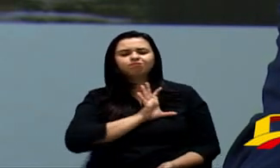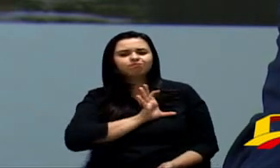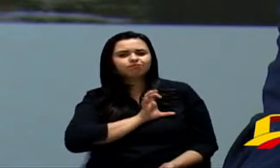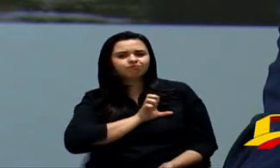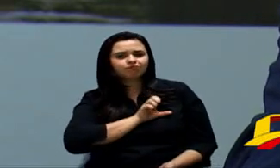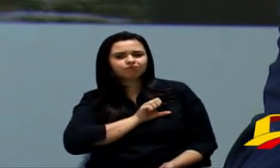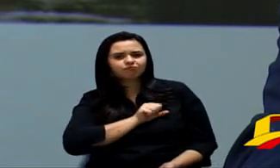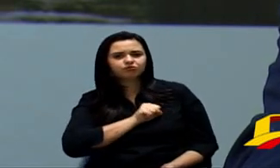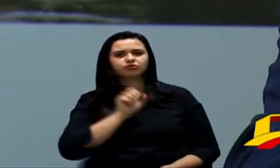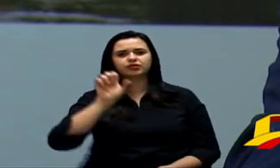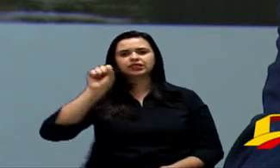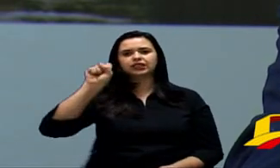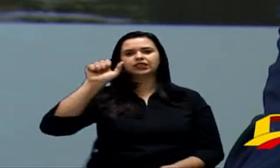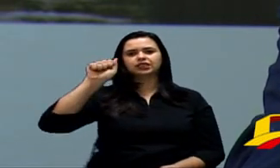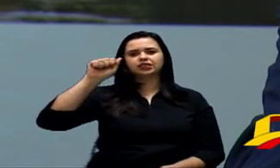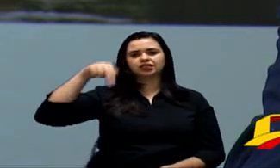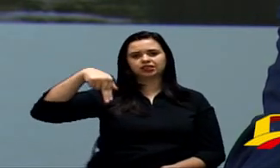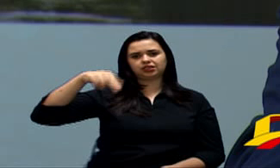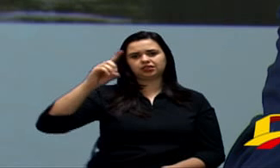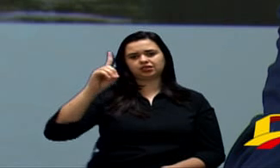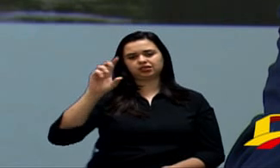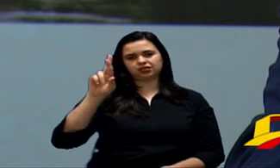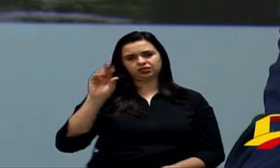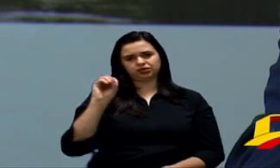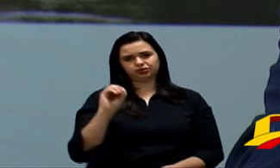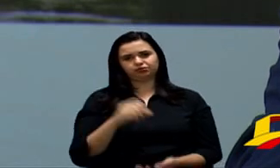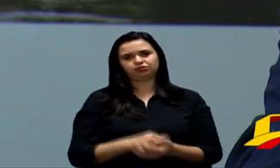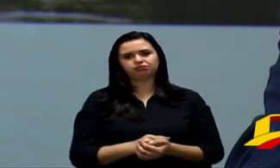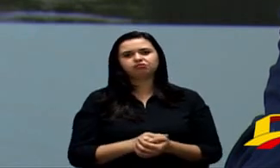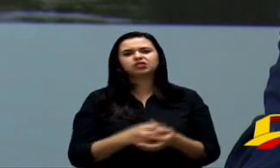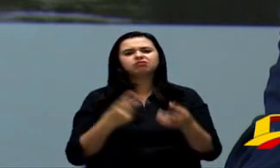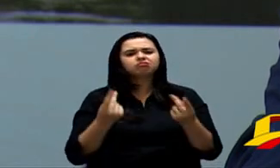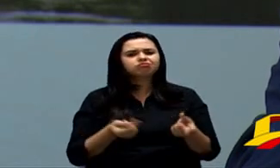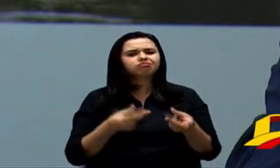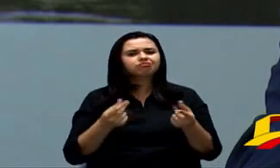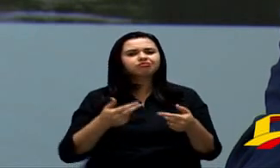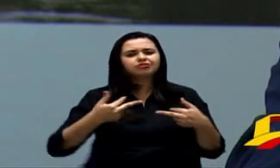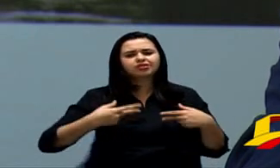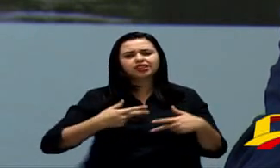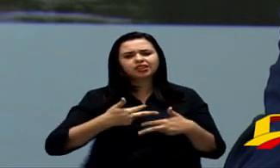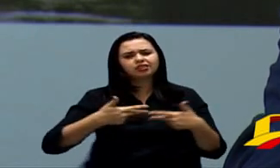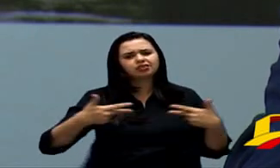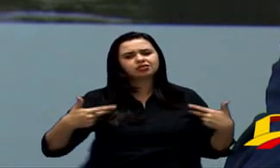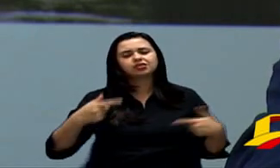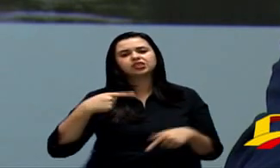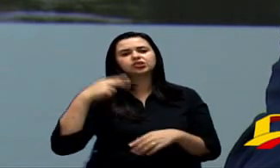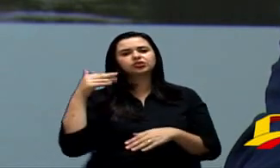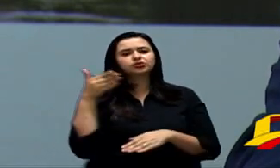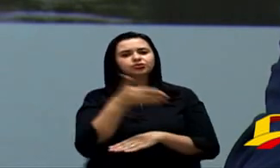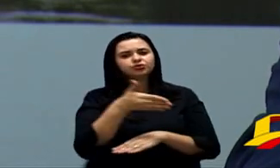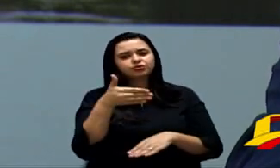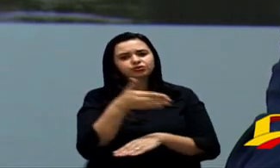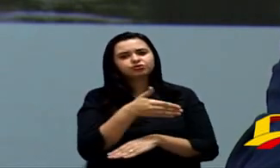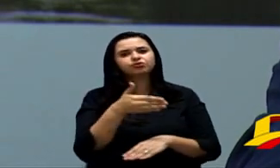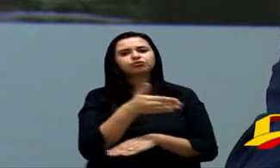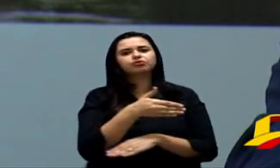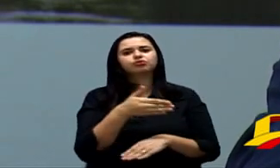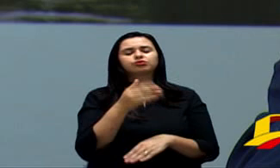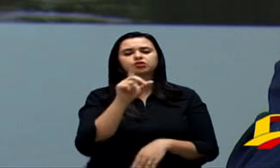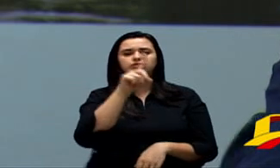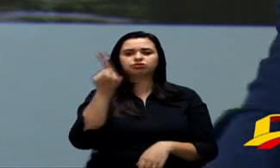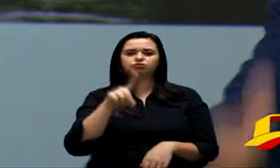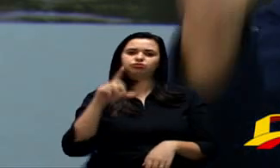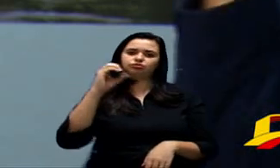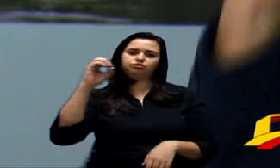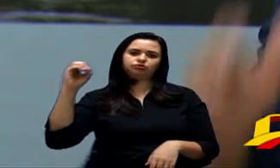aqui em Sorocaba, porque eu fui várias e várias vezes no zoológico municipal. Vou lá passear, ver minha família que mora ali na Vila Aro. Hoje eu não